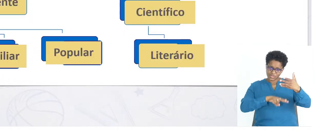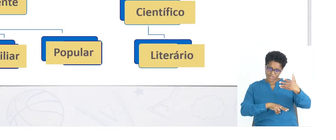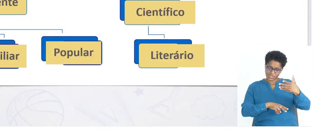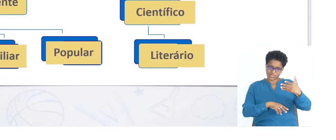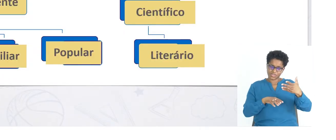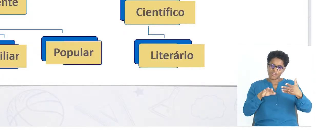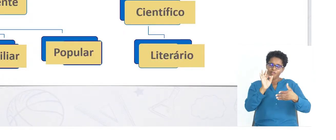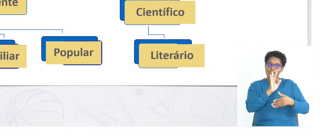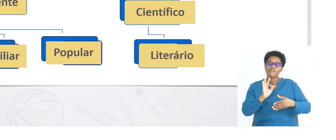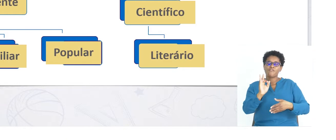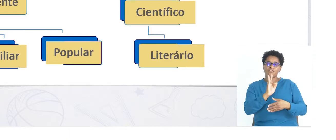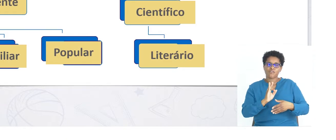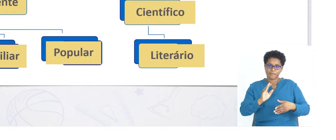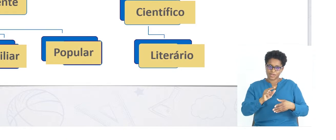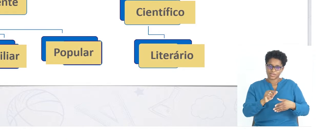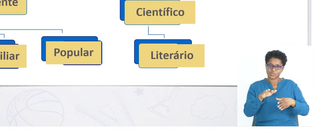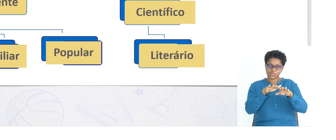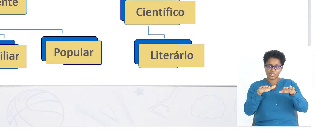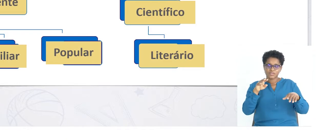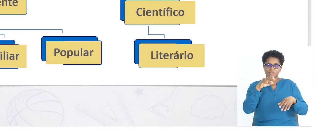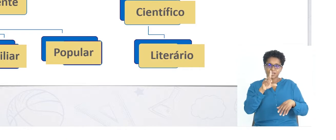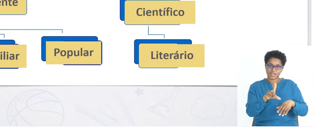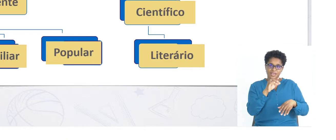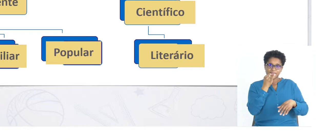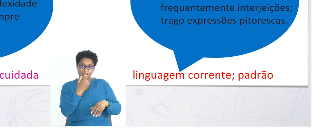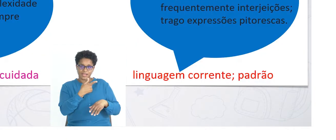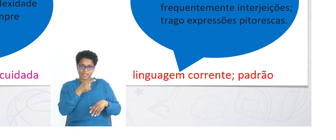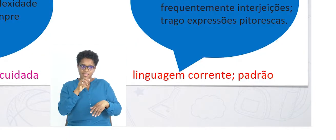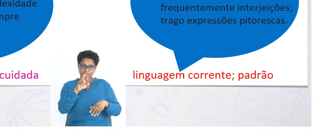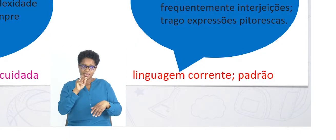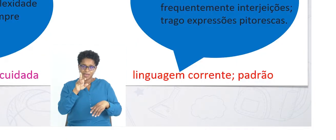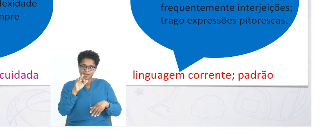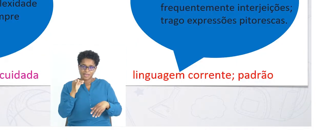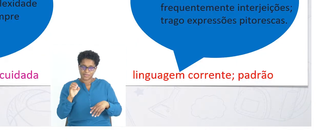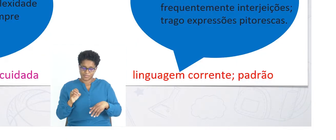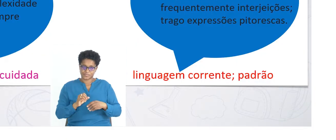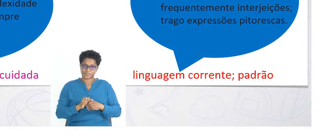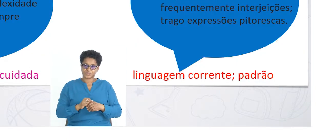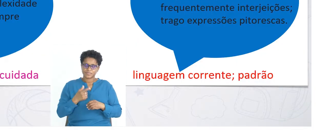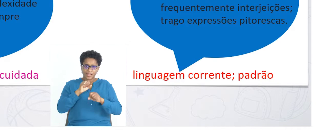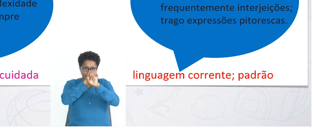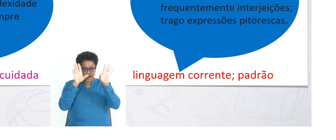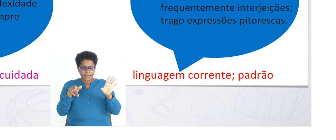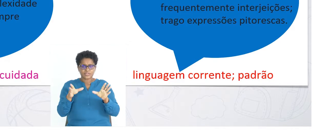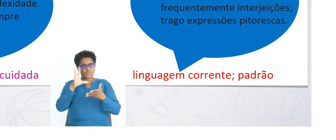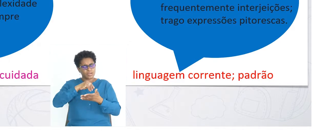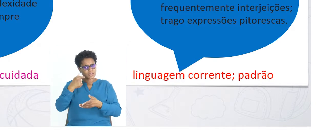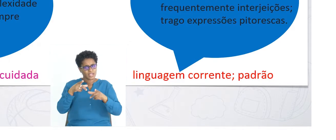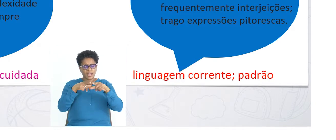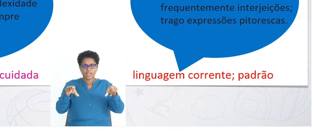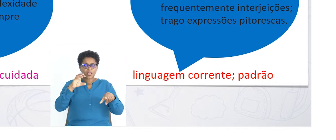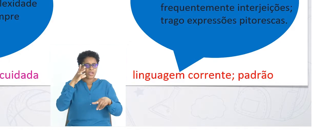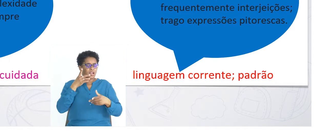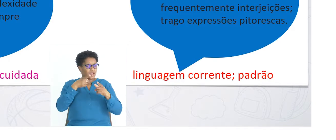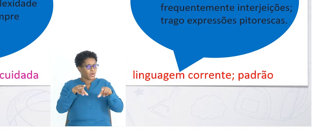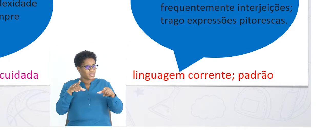são formalizados no nível literário. Para clarear isso mais, tens a linguagem